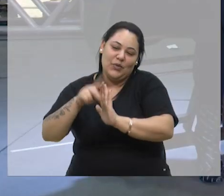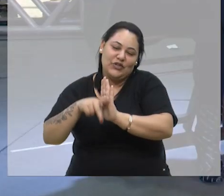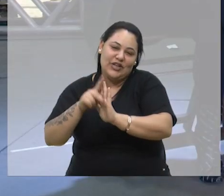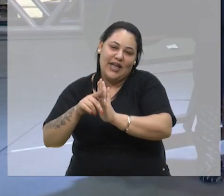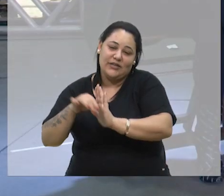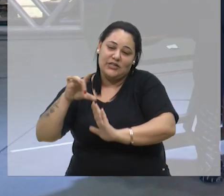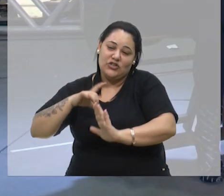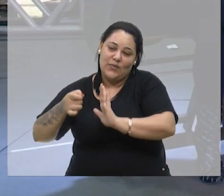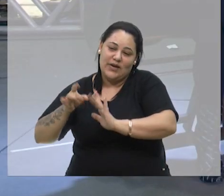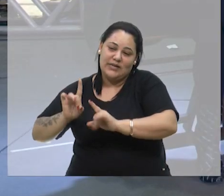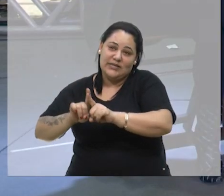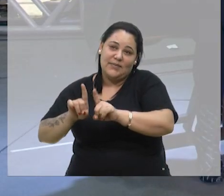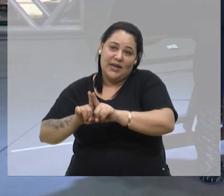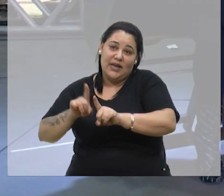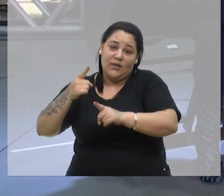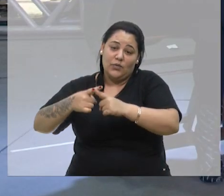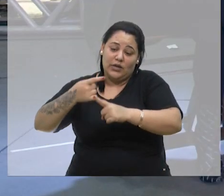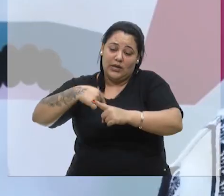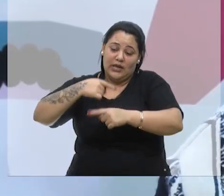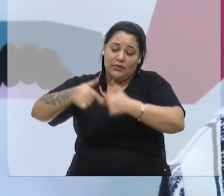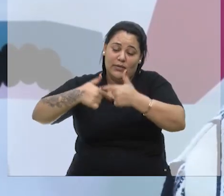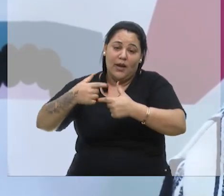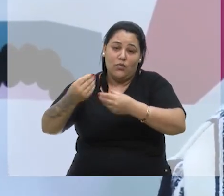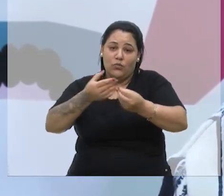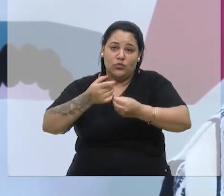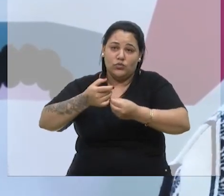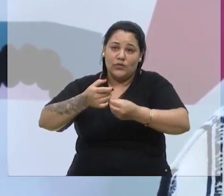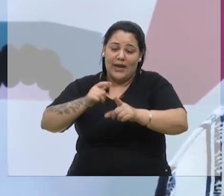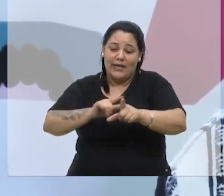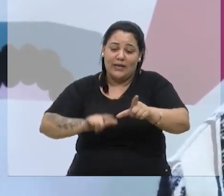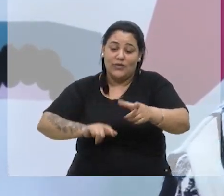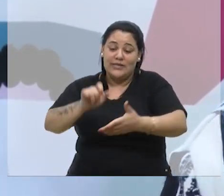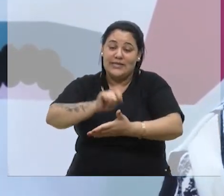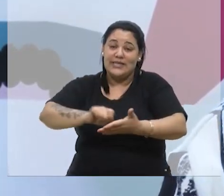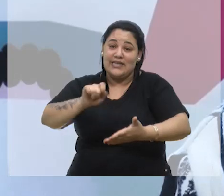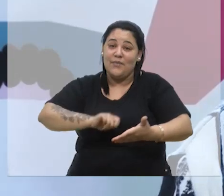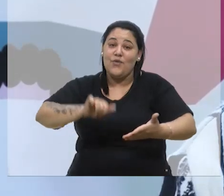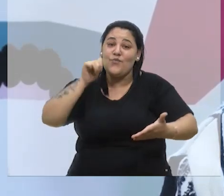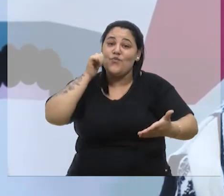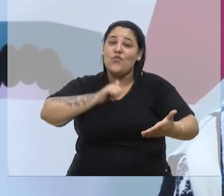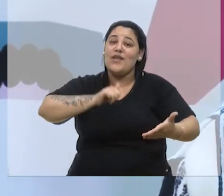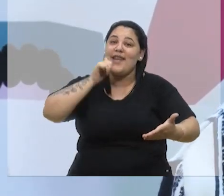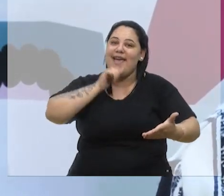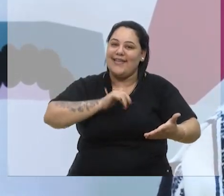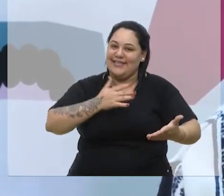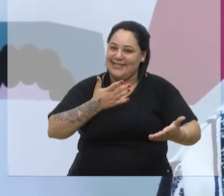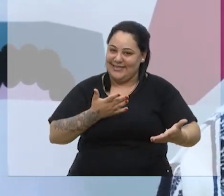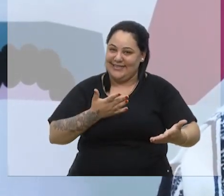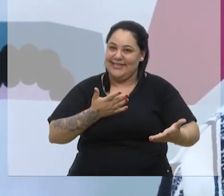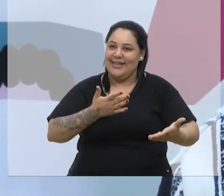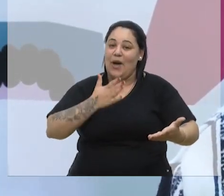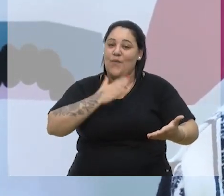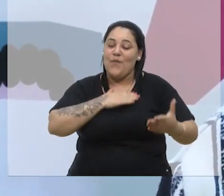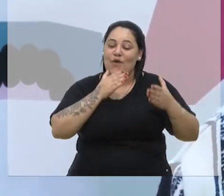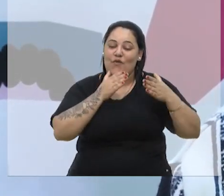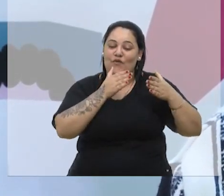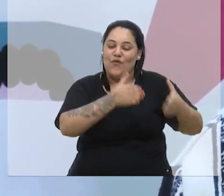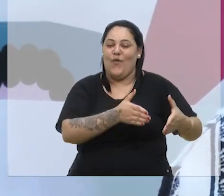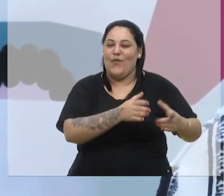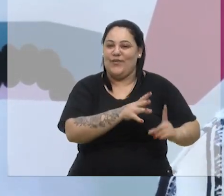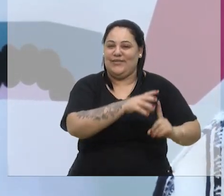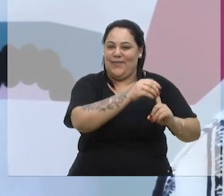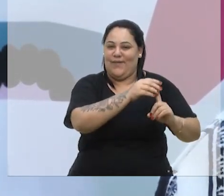foi brilhante, um escritor brilhante. Então, sem a leitura, a gente não tem um ponto de partida. Eu acho que um escritor se